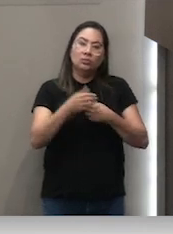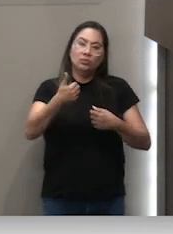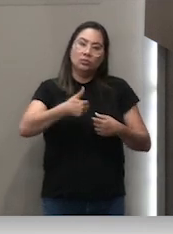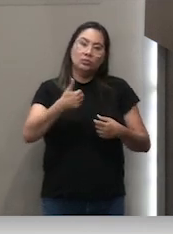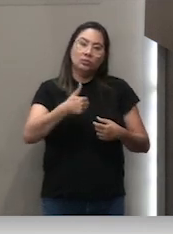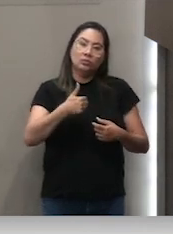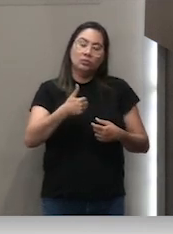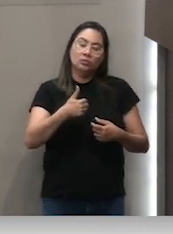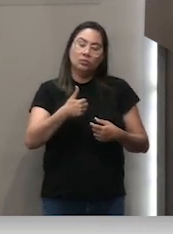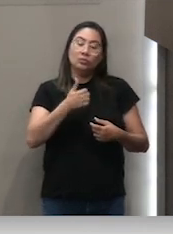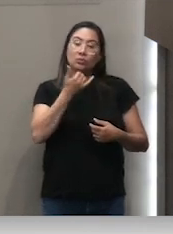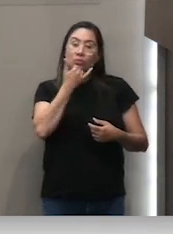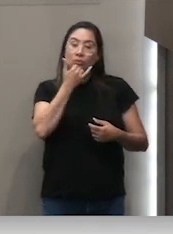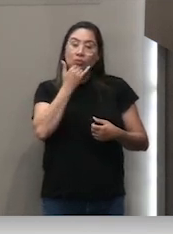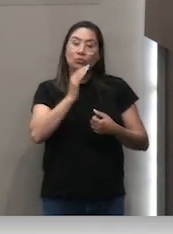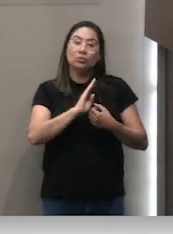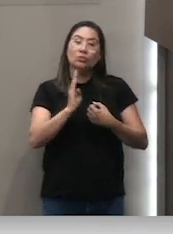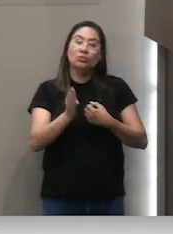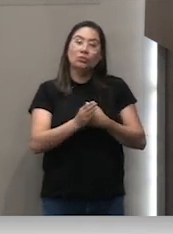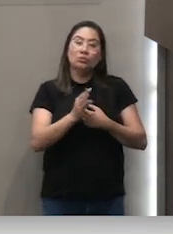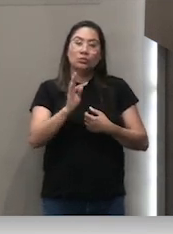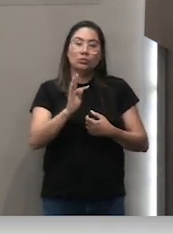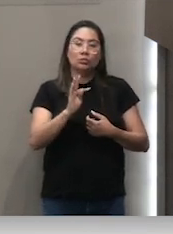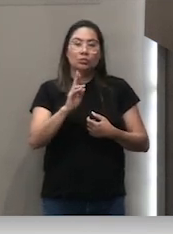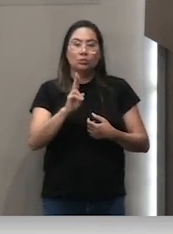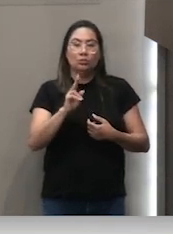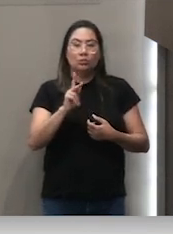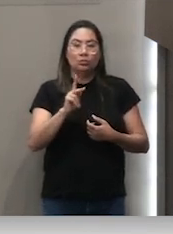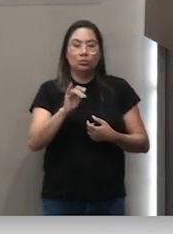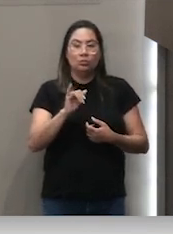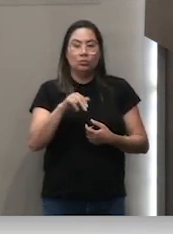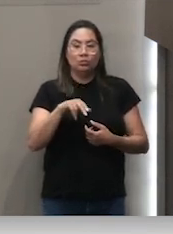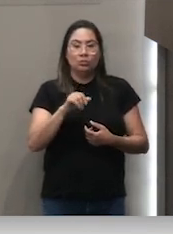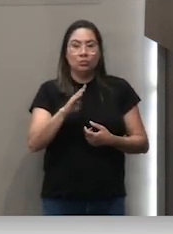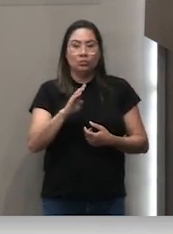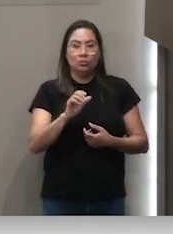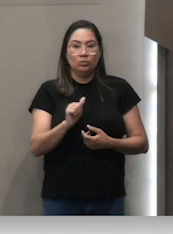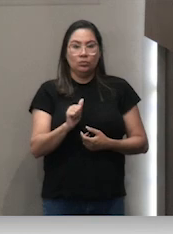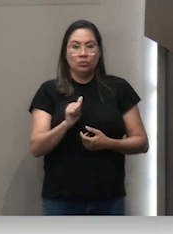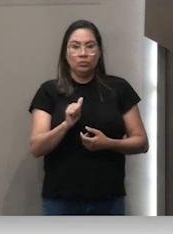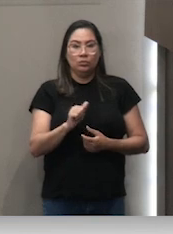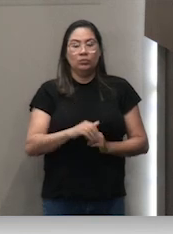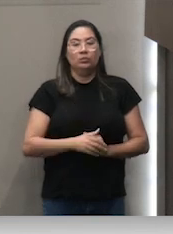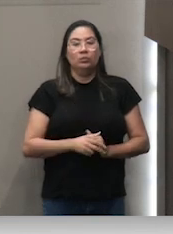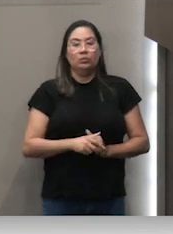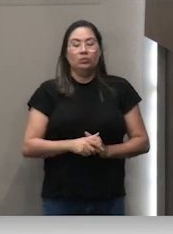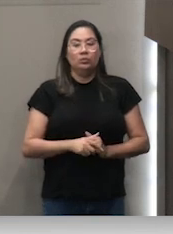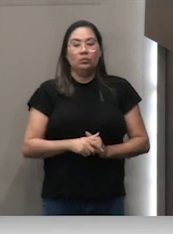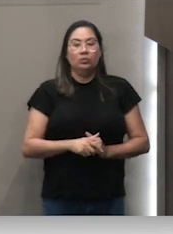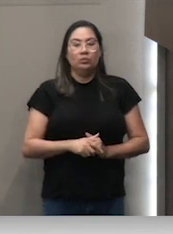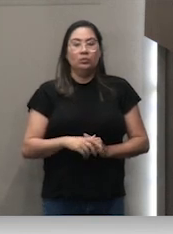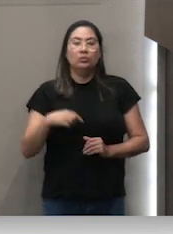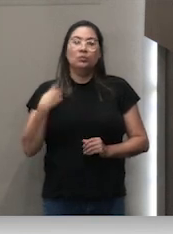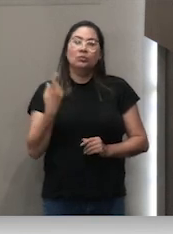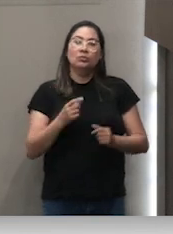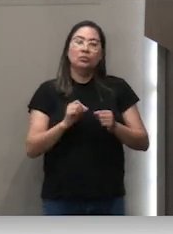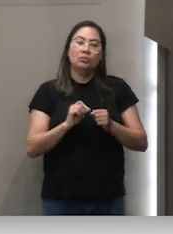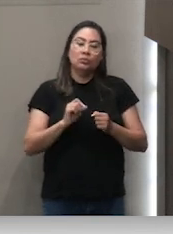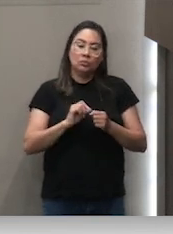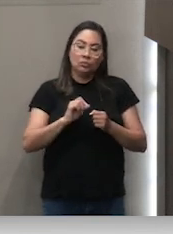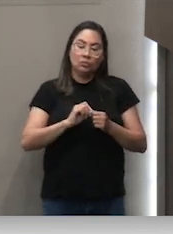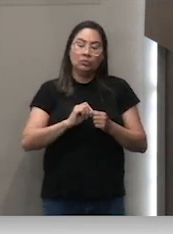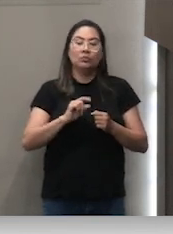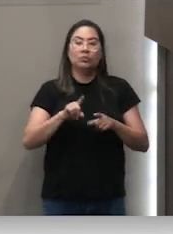Centenário, no Tupinambá, ali na Vila Luísa, divisa ali com a Vila Luísa, né? Onde fizemos também a